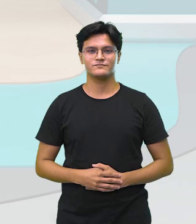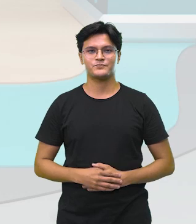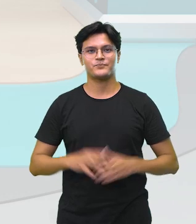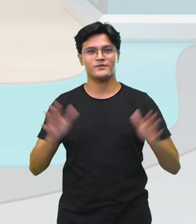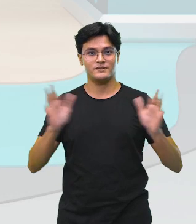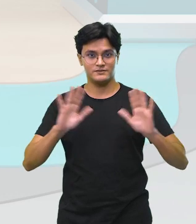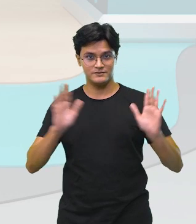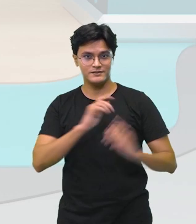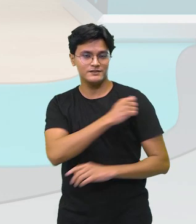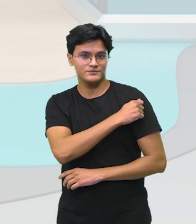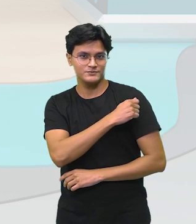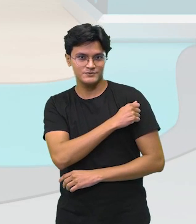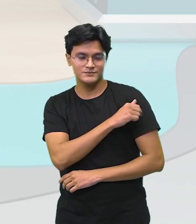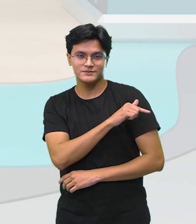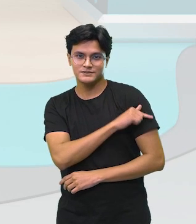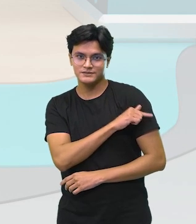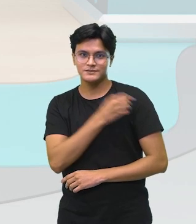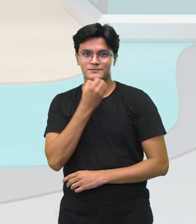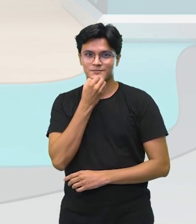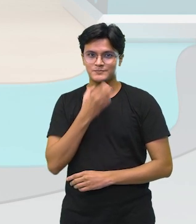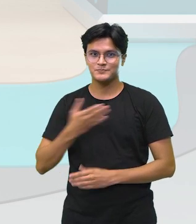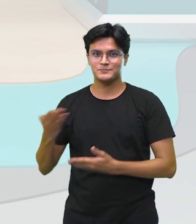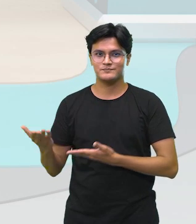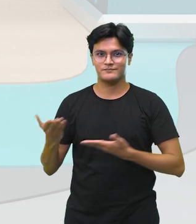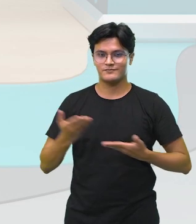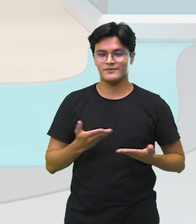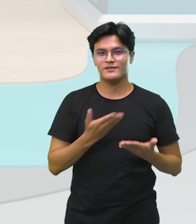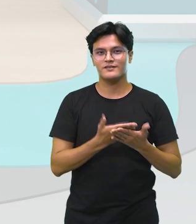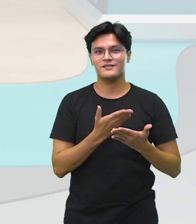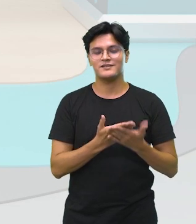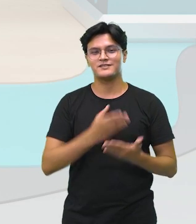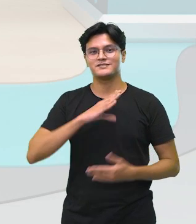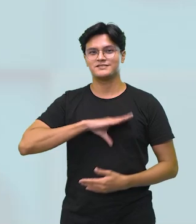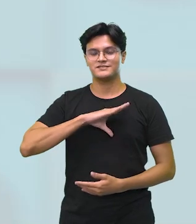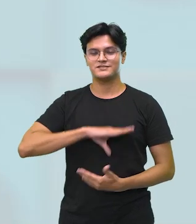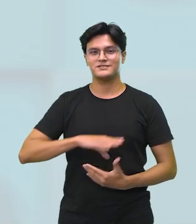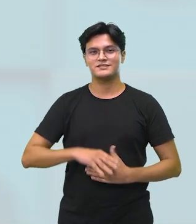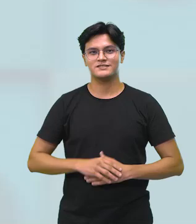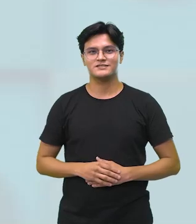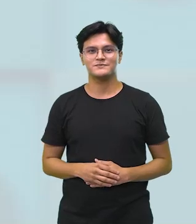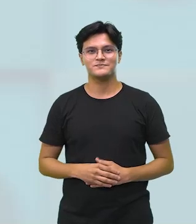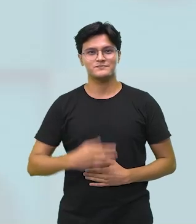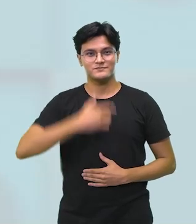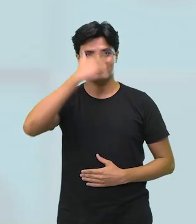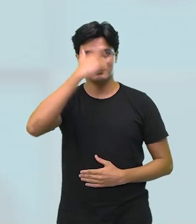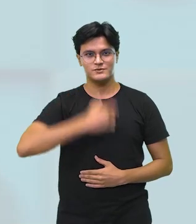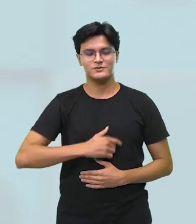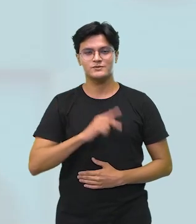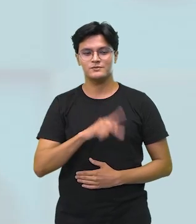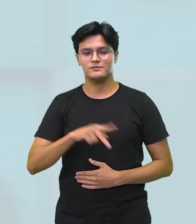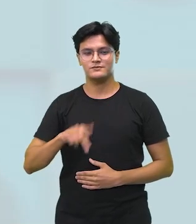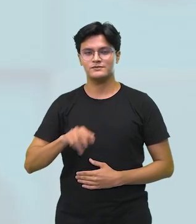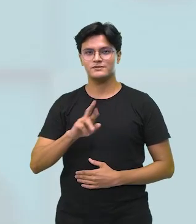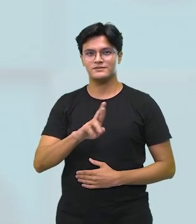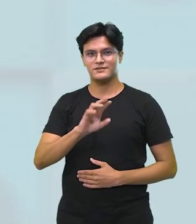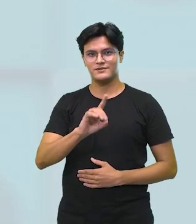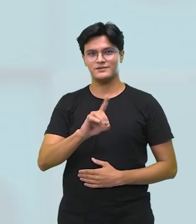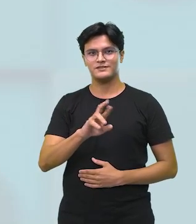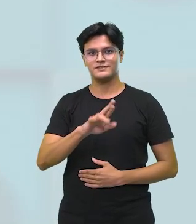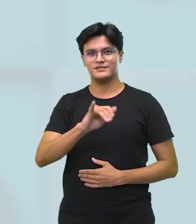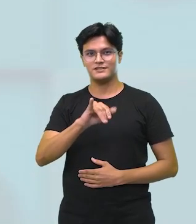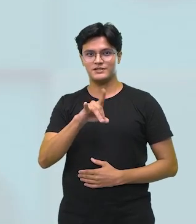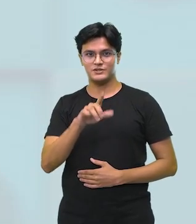Olá alunos do séo ano sejam bem-vindos a mais uma aula de língua portuguesa eu sou o professor Rodrigo Ribeiro